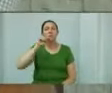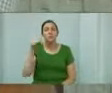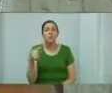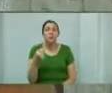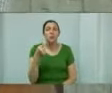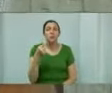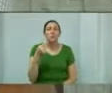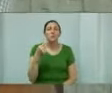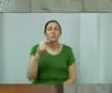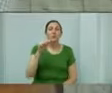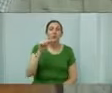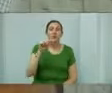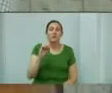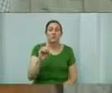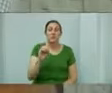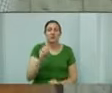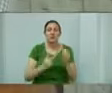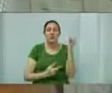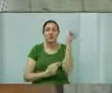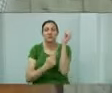o que é fazer 40 cirurgias